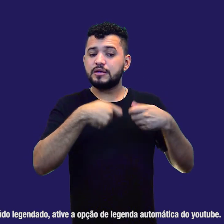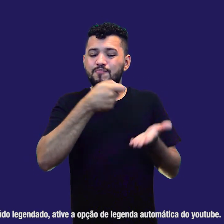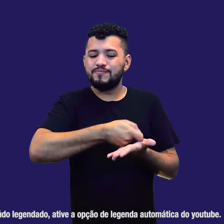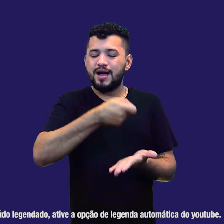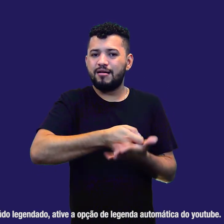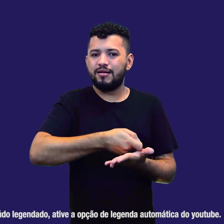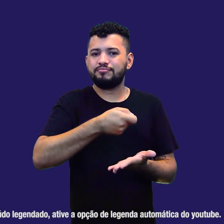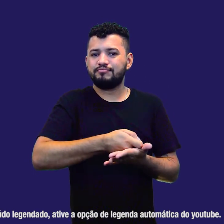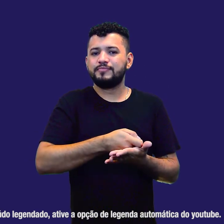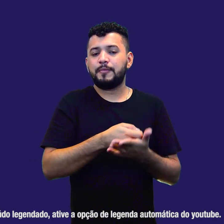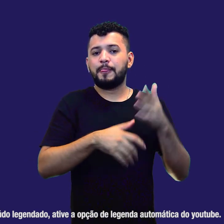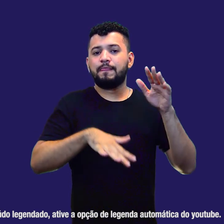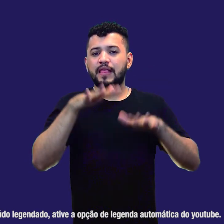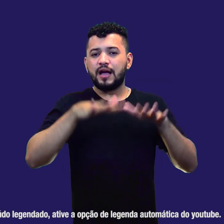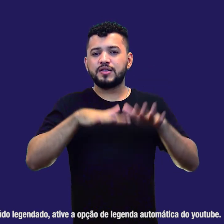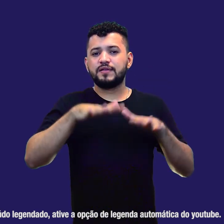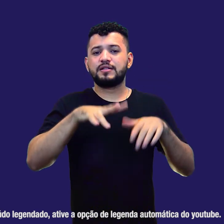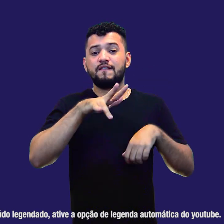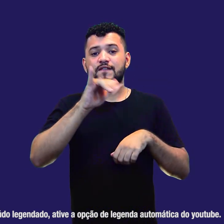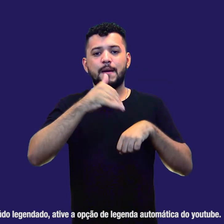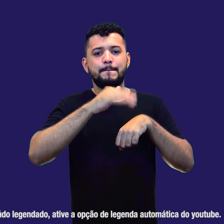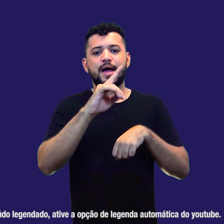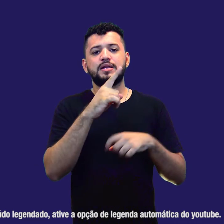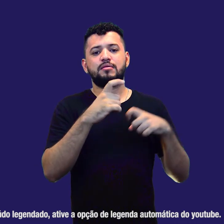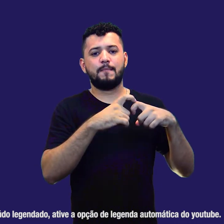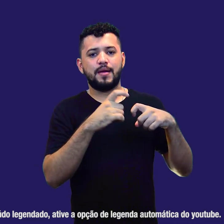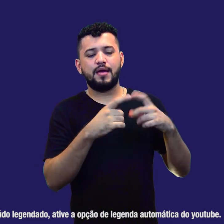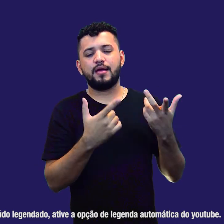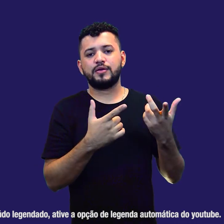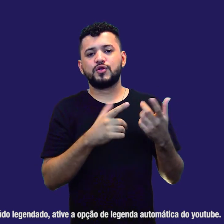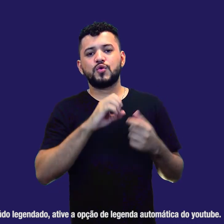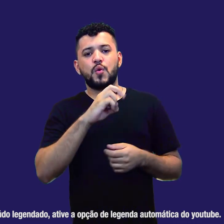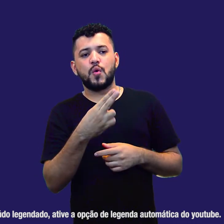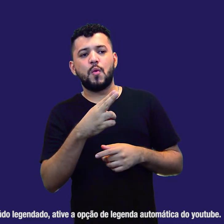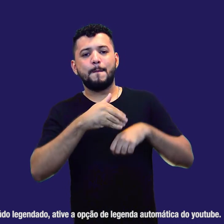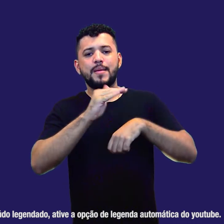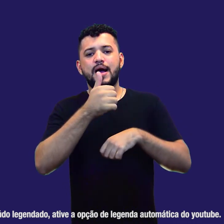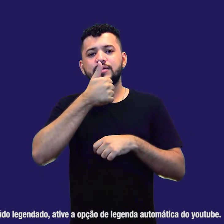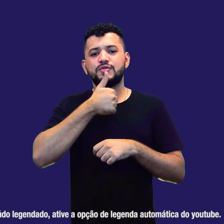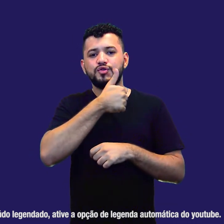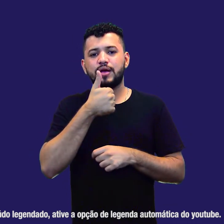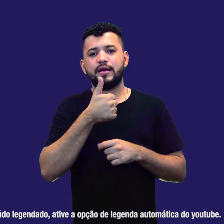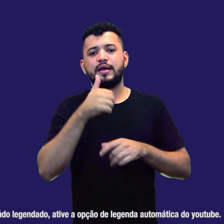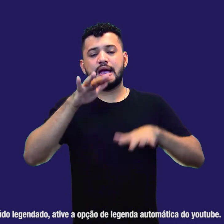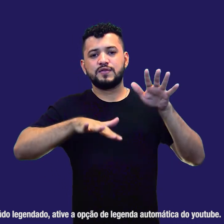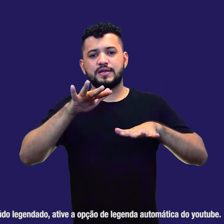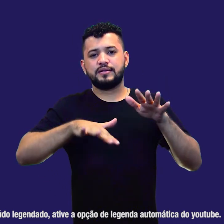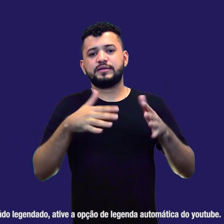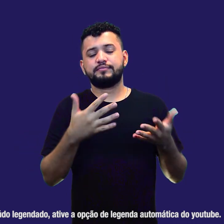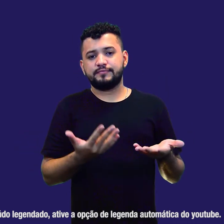vão além de um remédio ou além de uma dieta, que às vezes o poder público também não